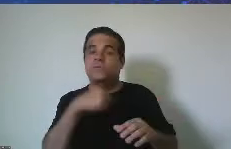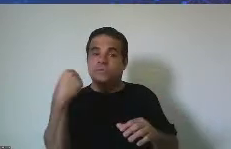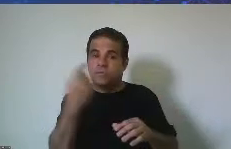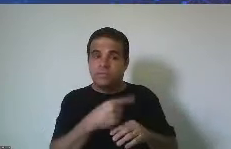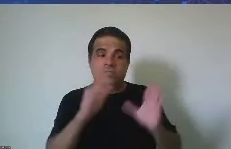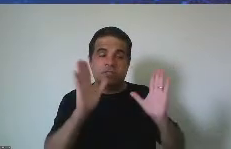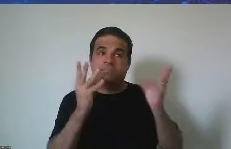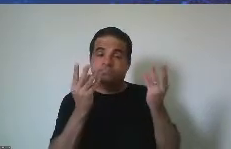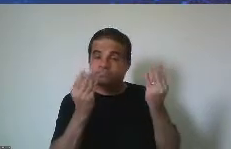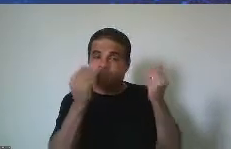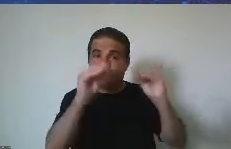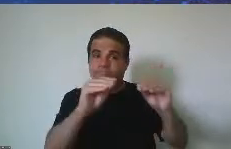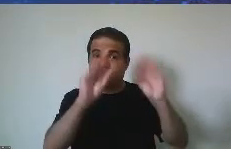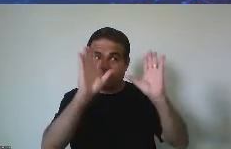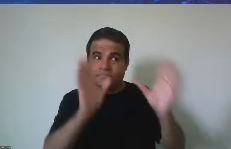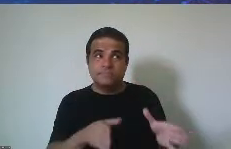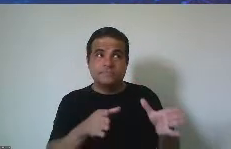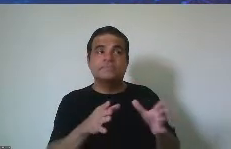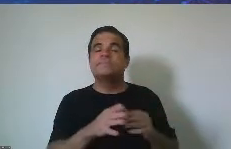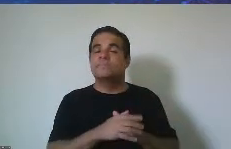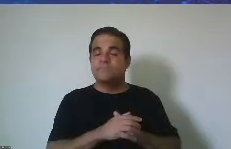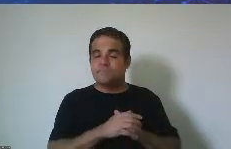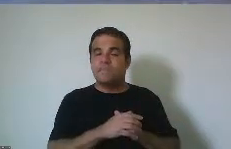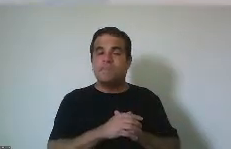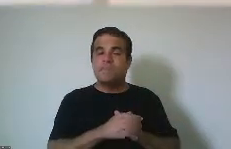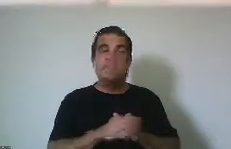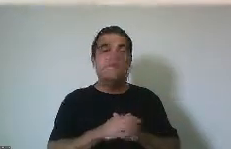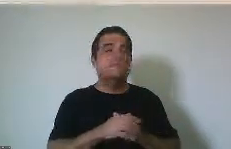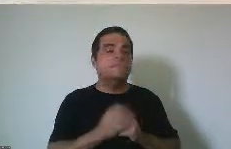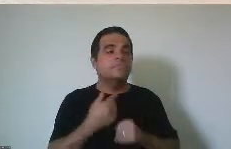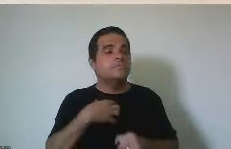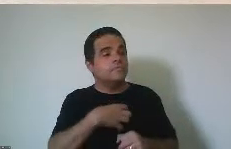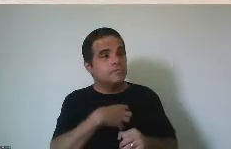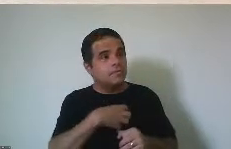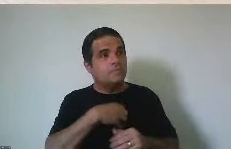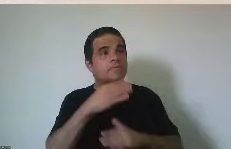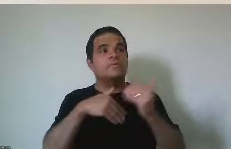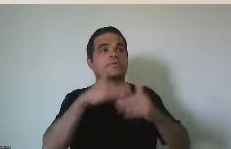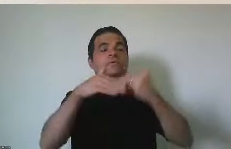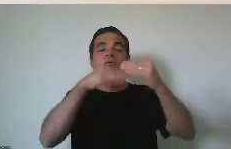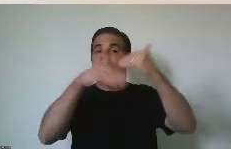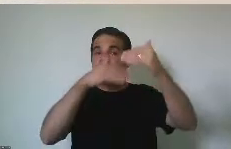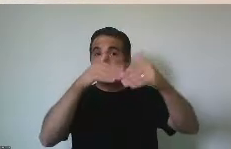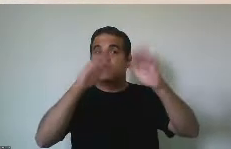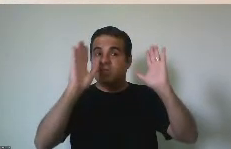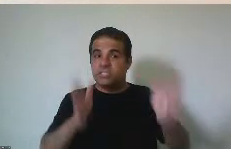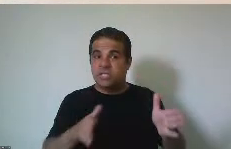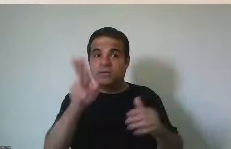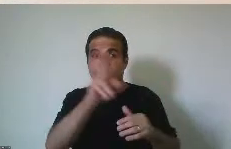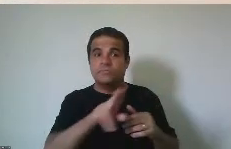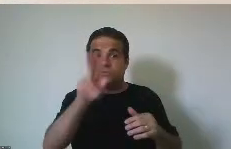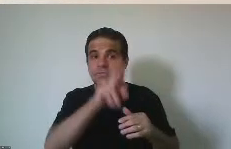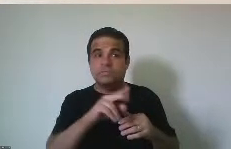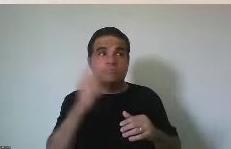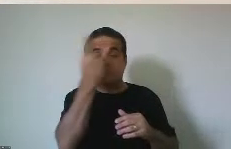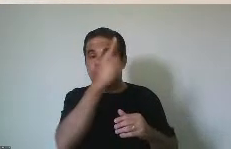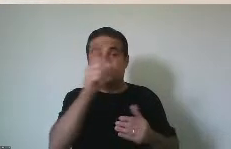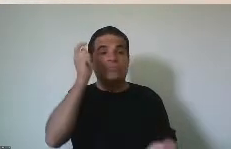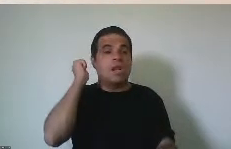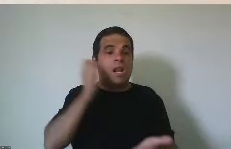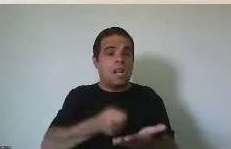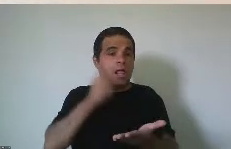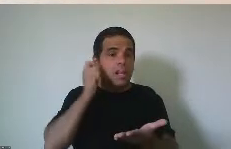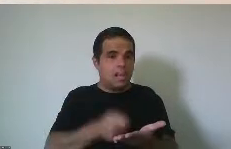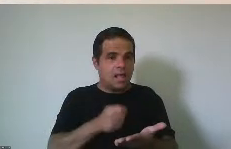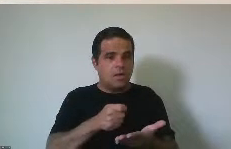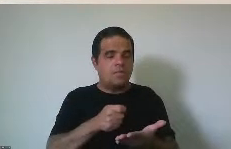por exemplo uma plataforma que a gente está desenvolvendo ainda mas que já usamos no último leilão que é